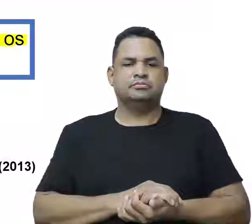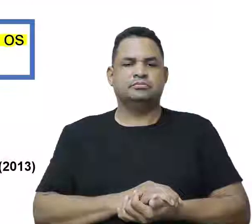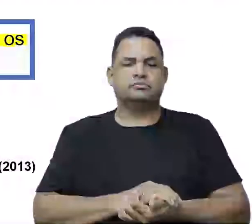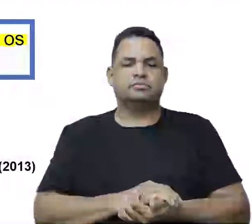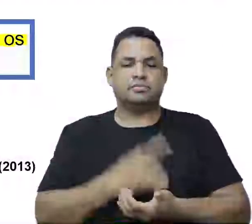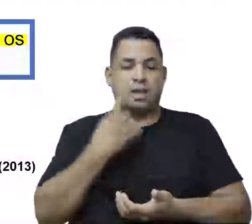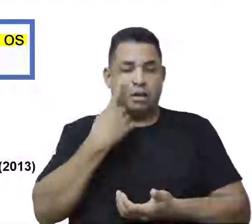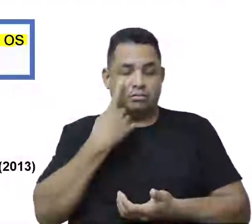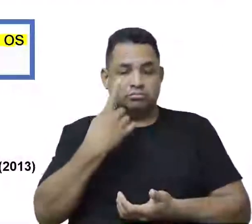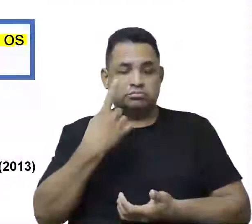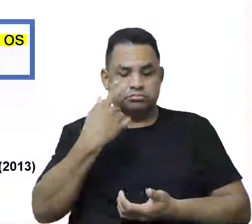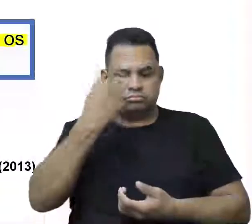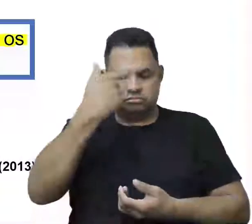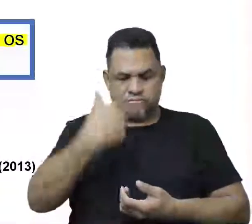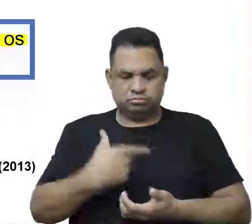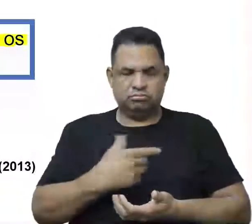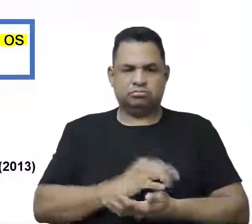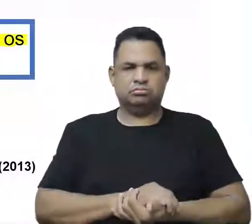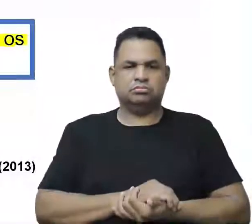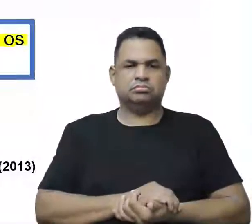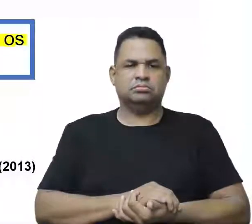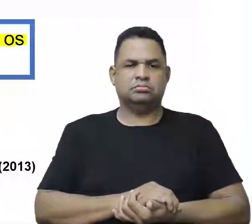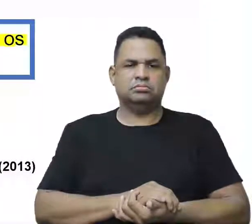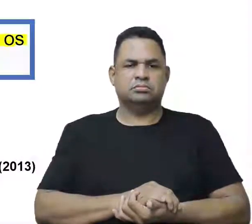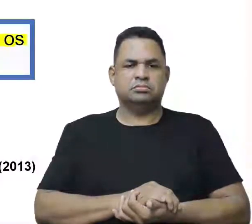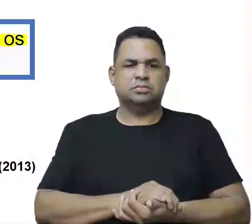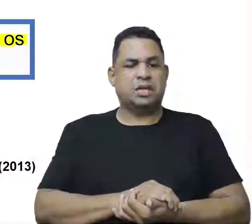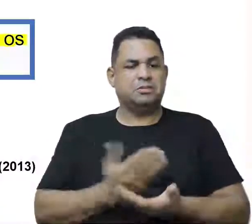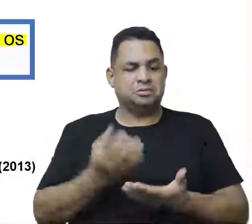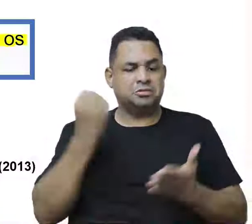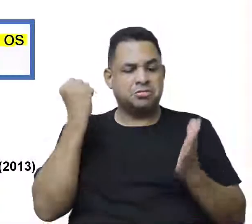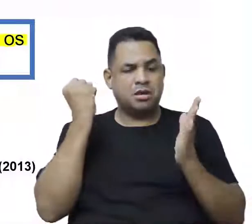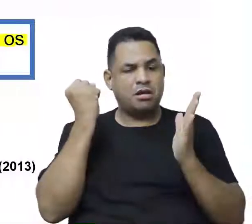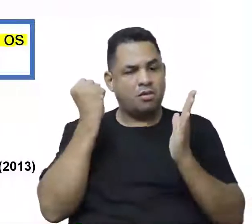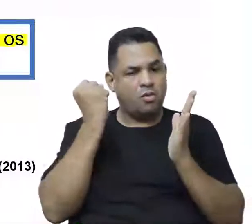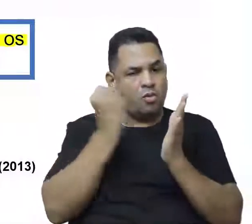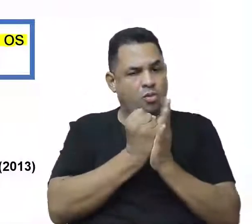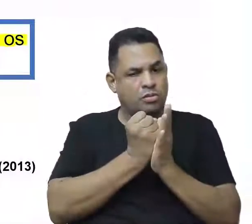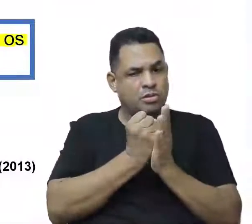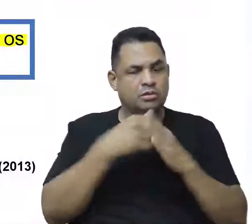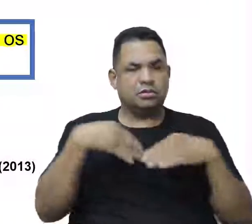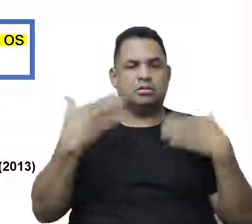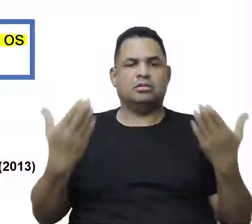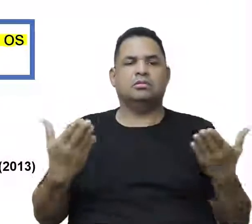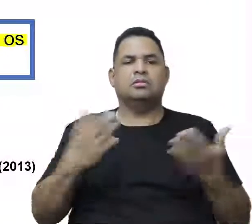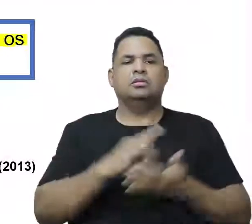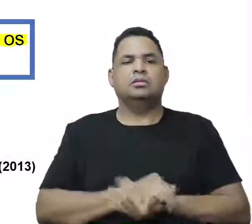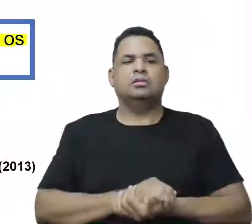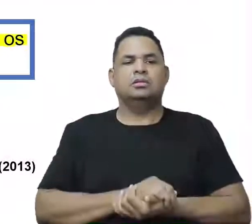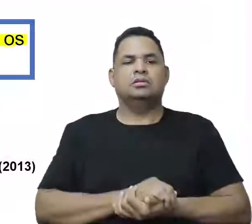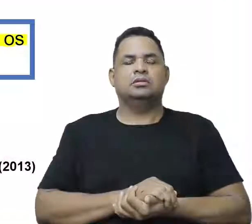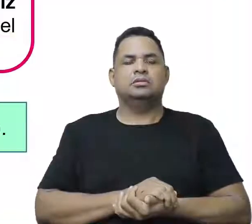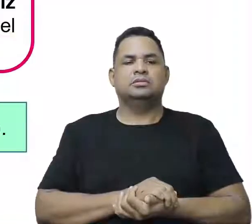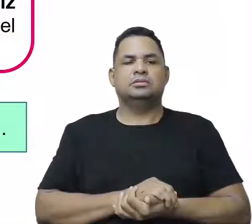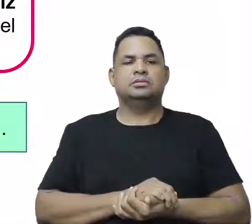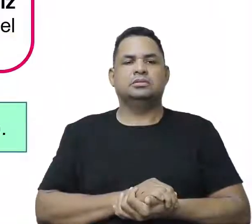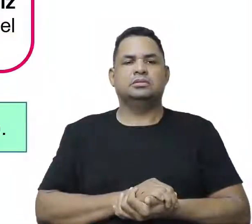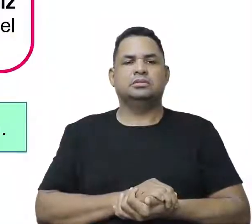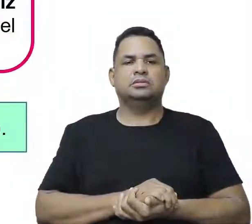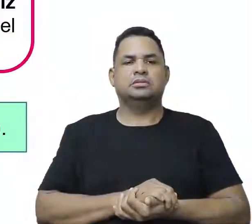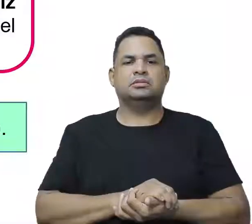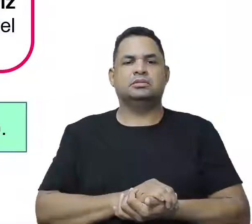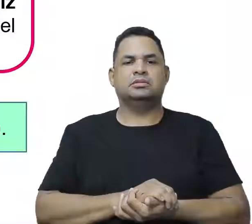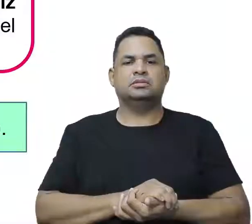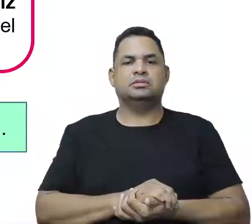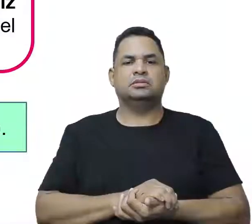boa impressão para essa pessoa me contratar. Então, nós temos a dica aí do olhar de negócios. E